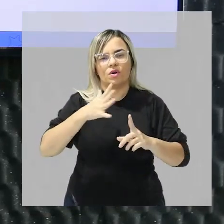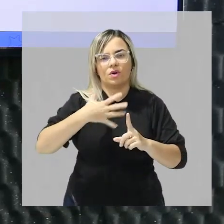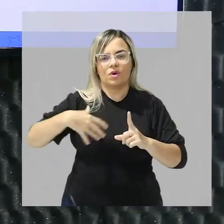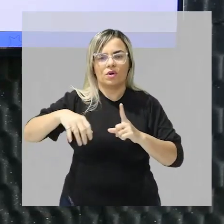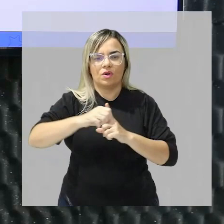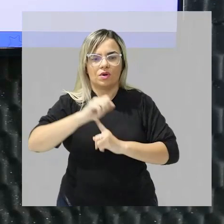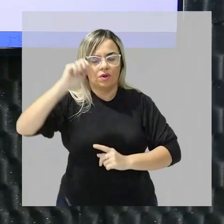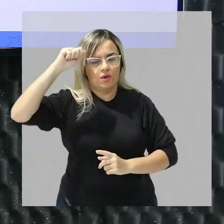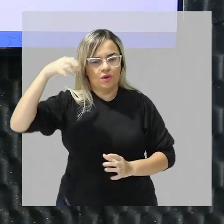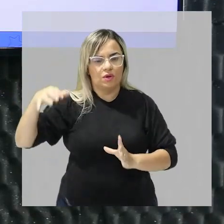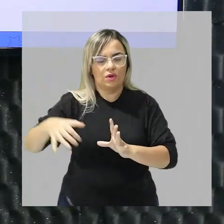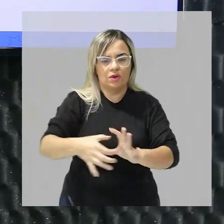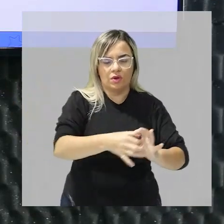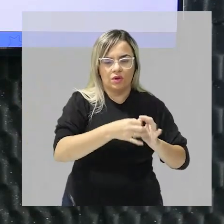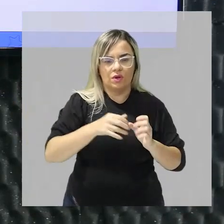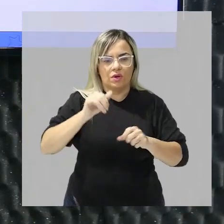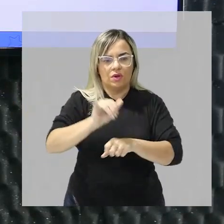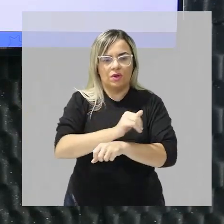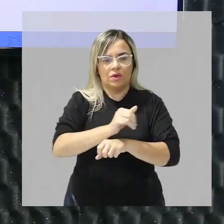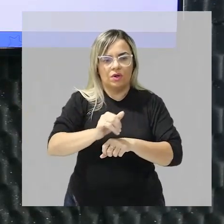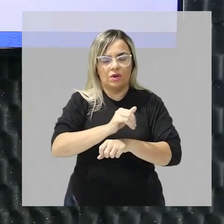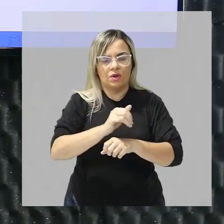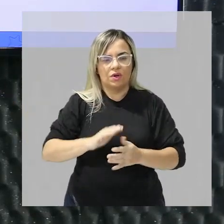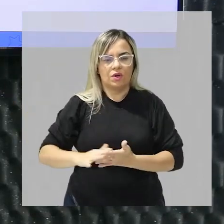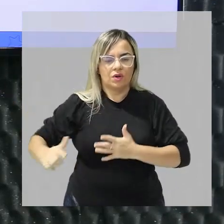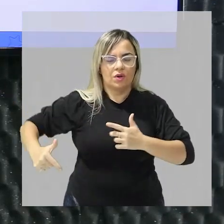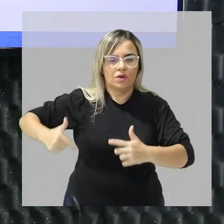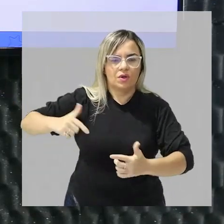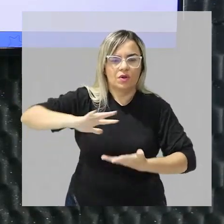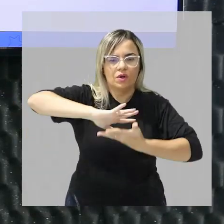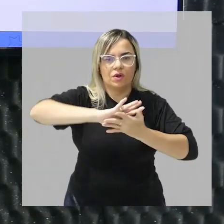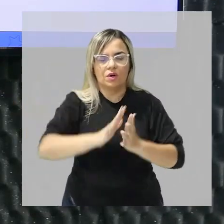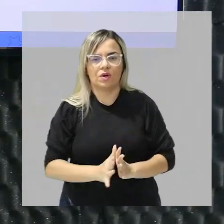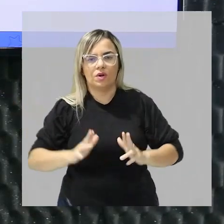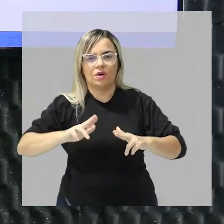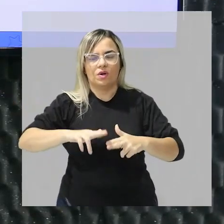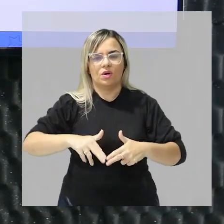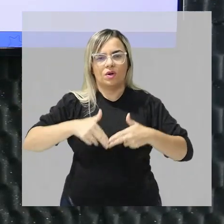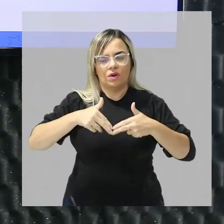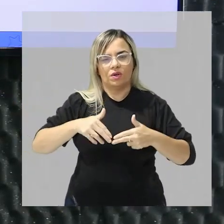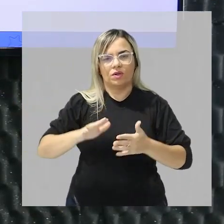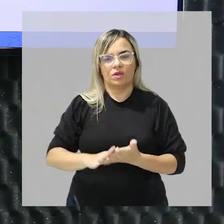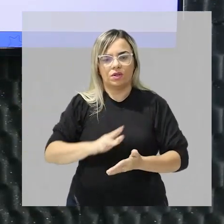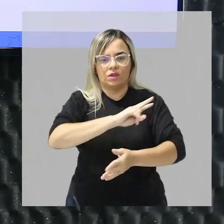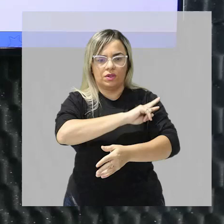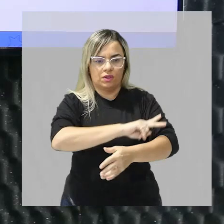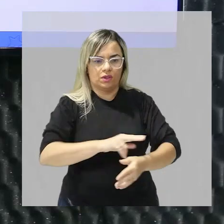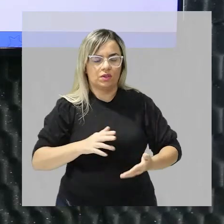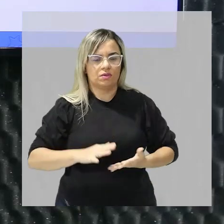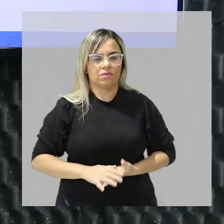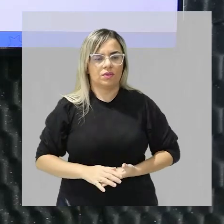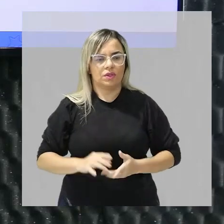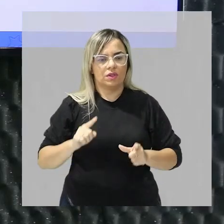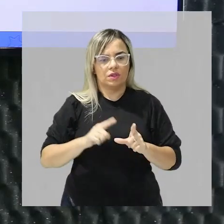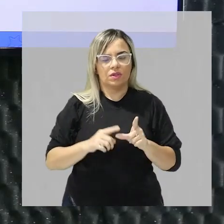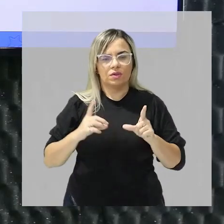pelo movimento foi para combater as discriminações étnicas. Por enquanto, letra C. Letra